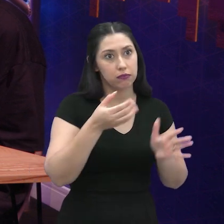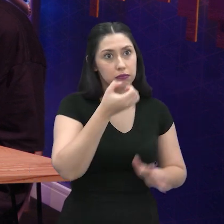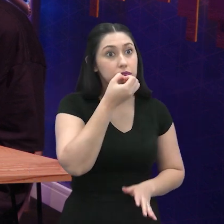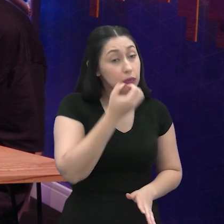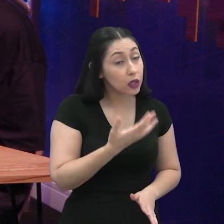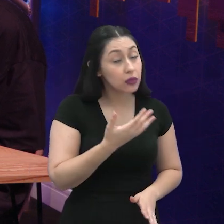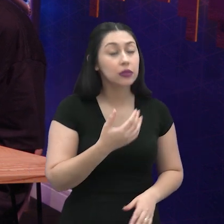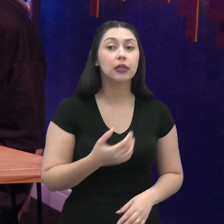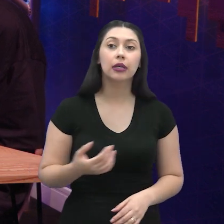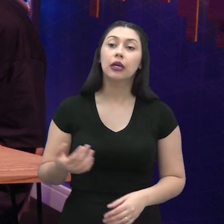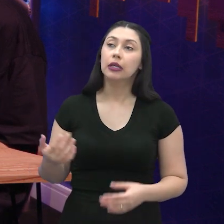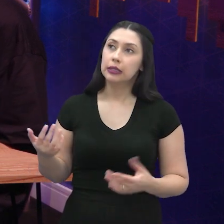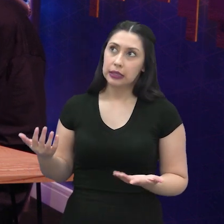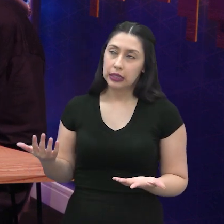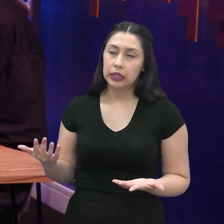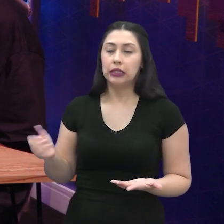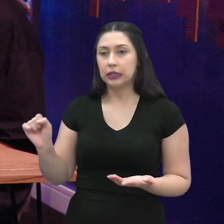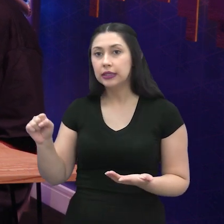muito significativa, né?